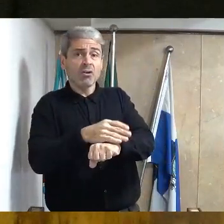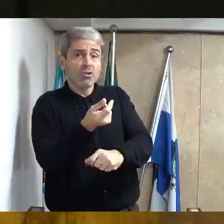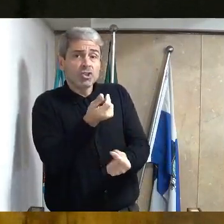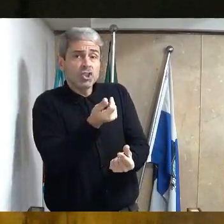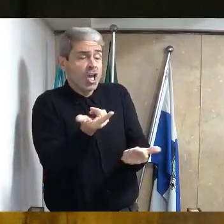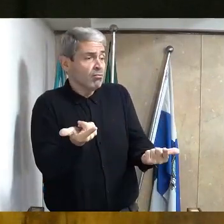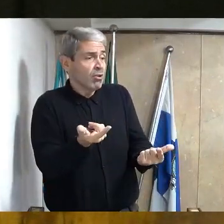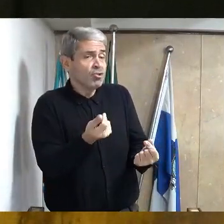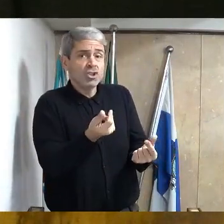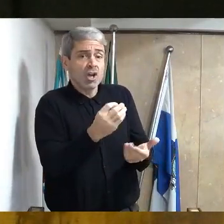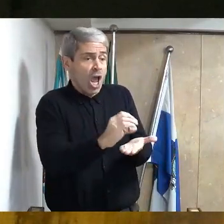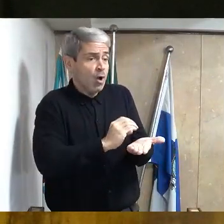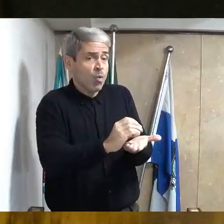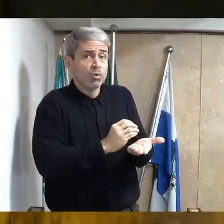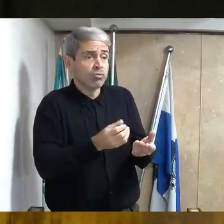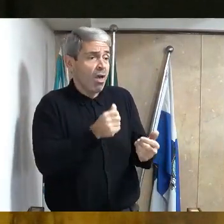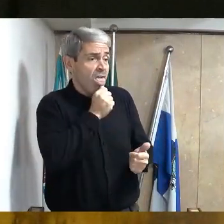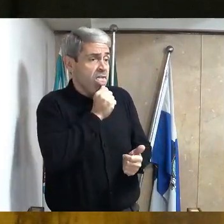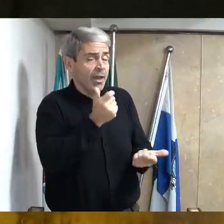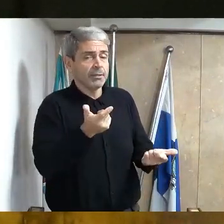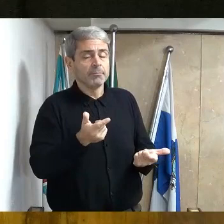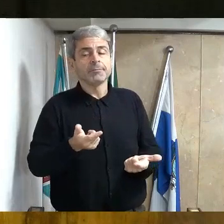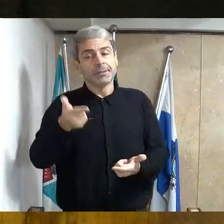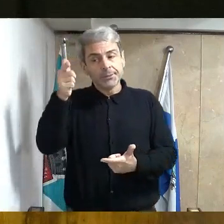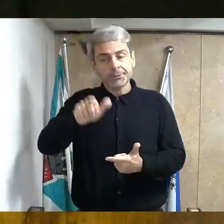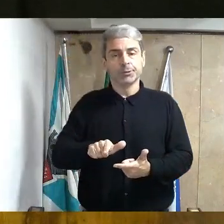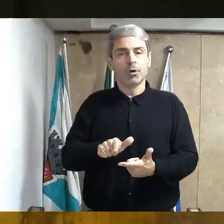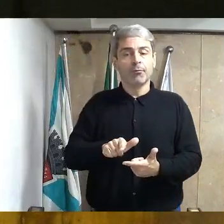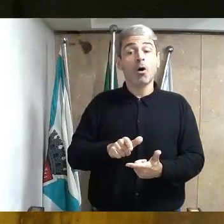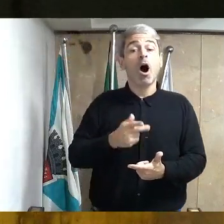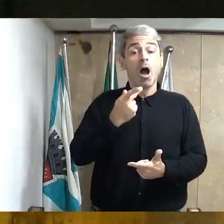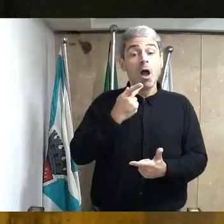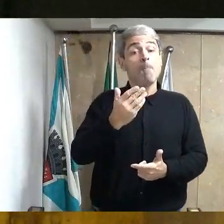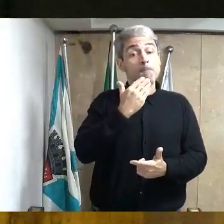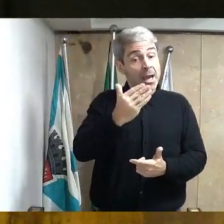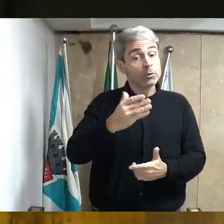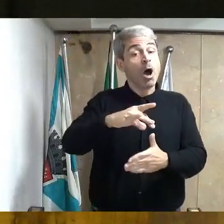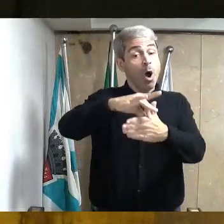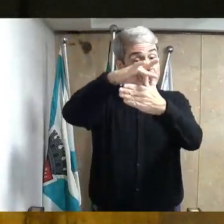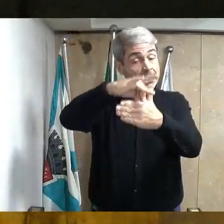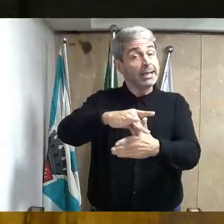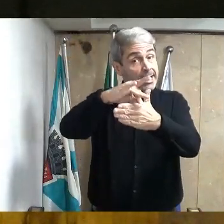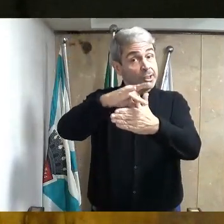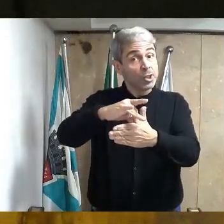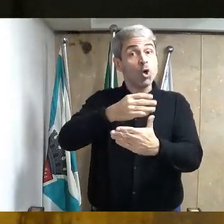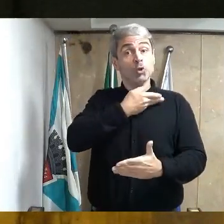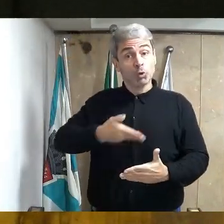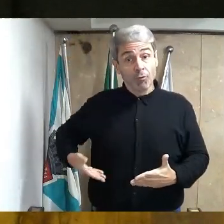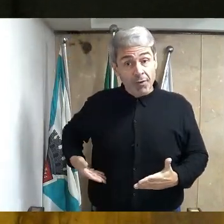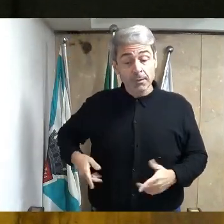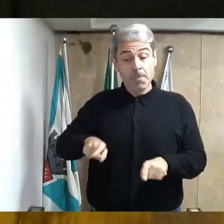Então, mais uma vez, eu falo ao líder de governo, ao presidente dessa casa, porque